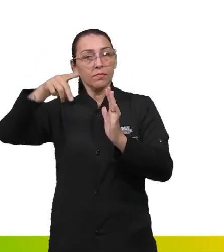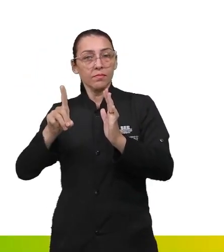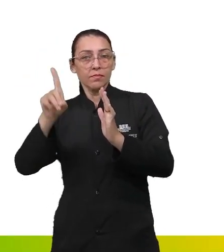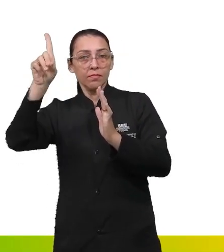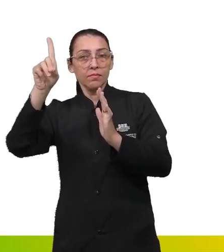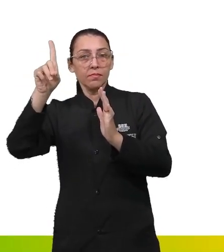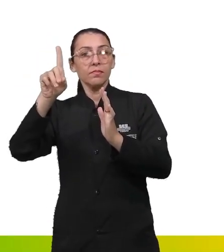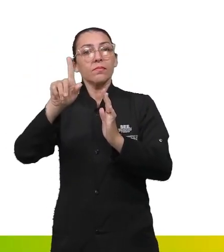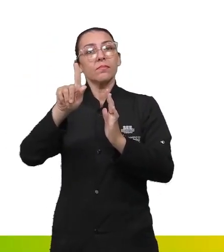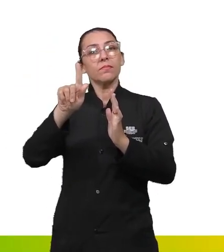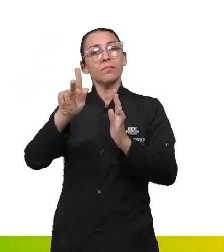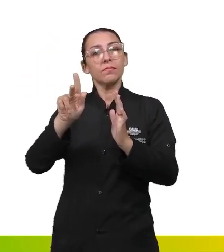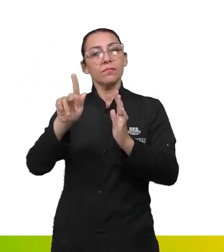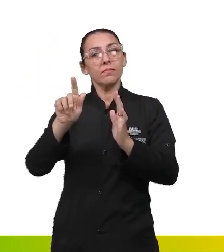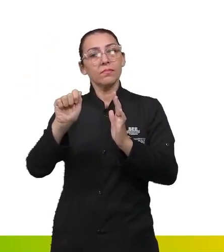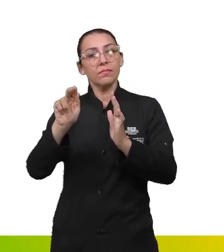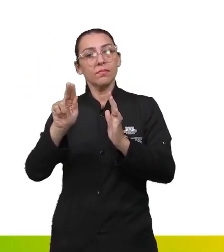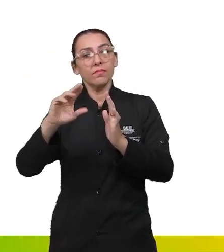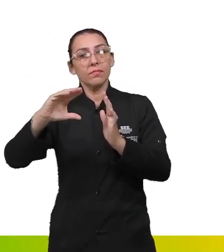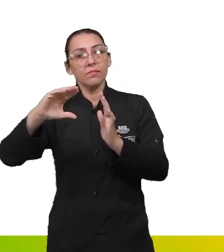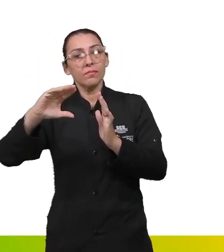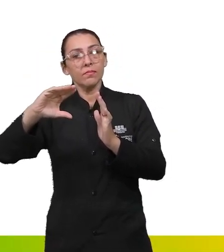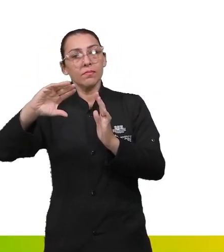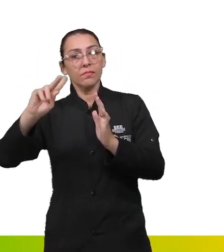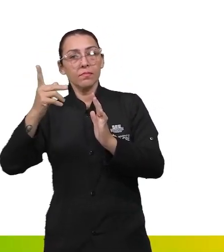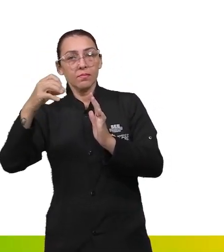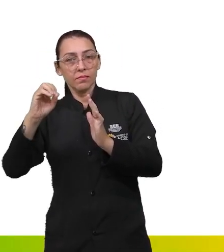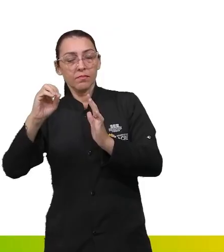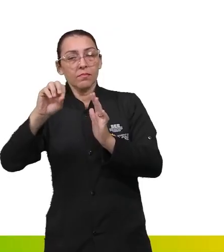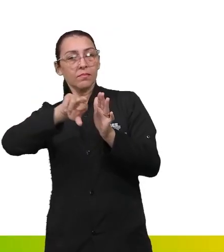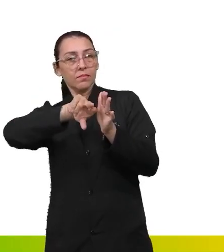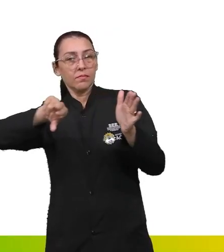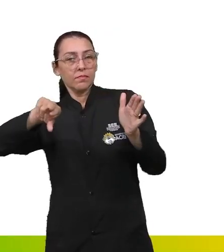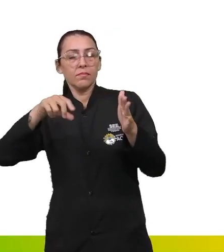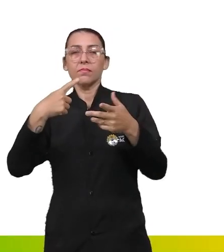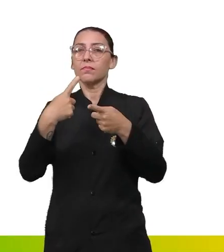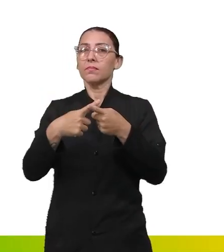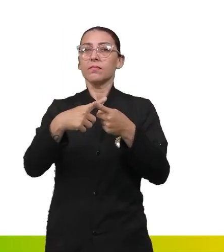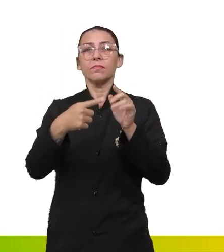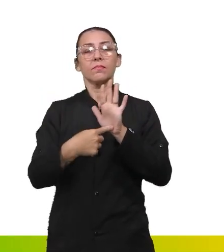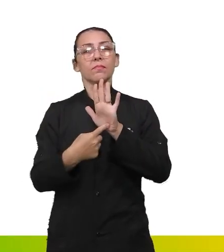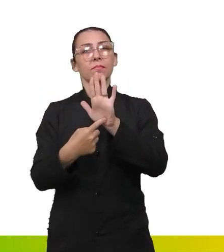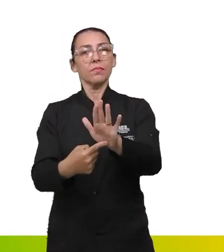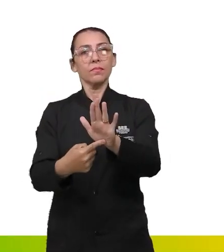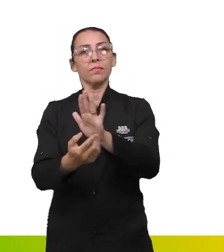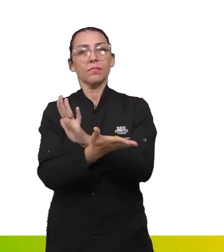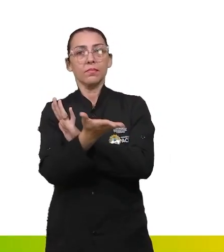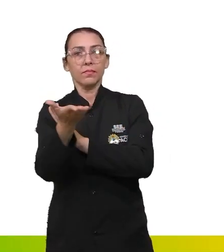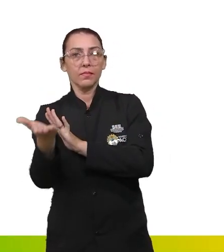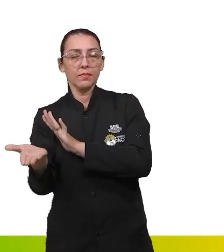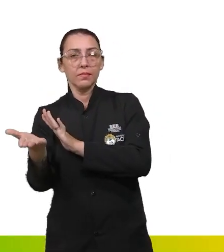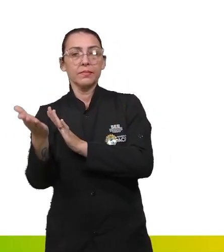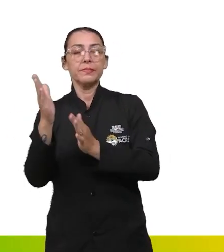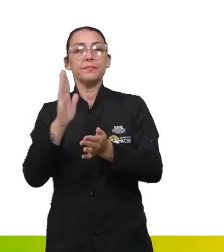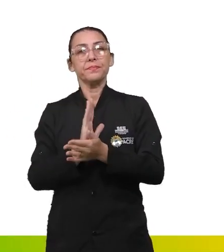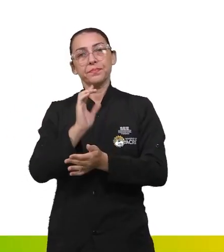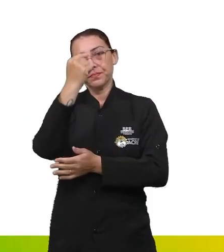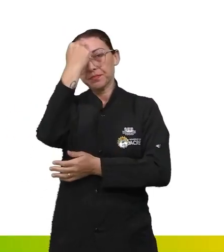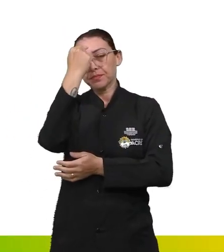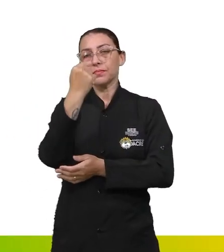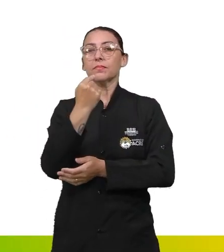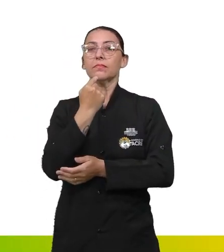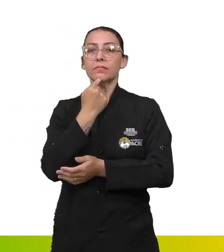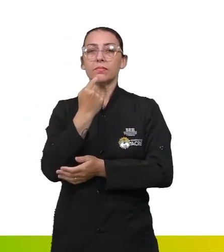nordestino, o gaúcho, enfim. Por que que eu trouxe, por que que eu estou mostrando a todos vocês essa